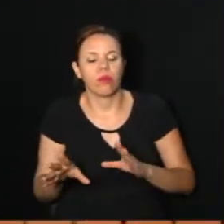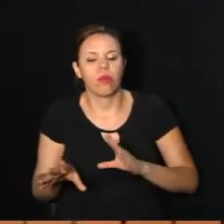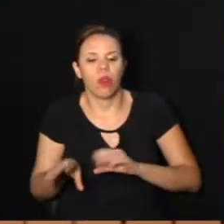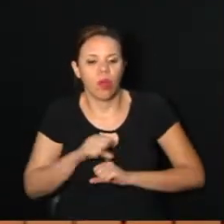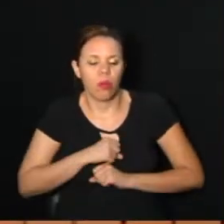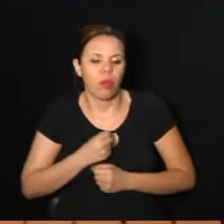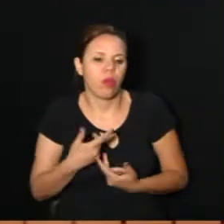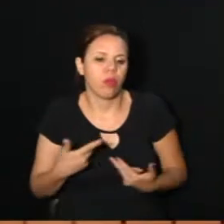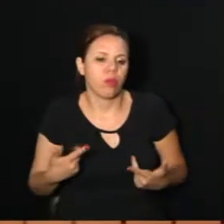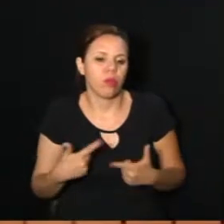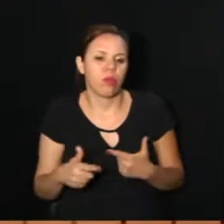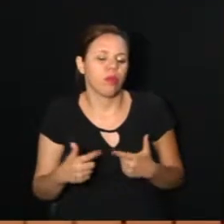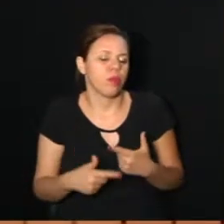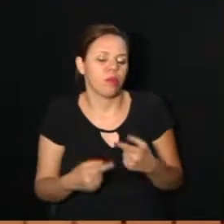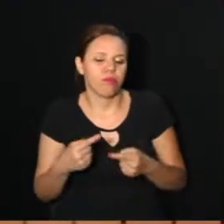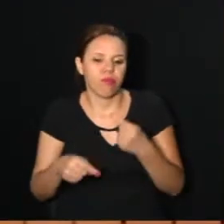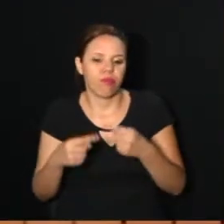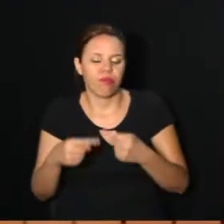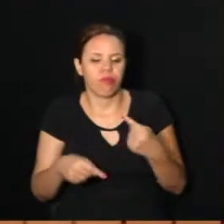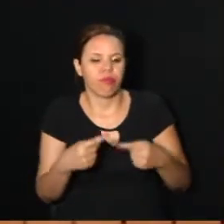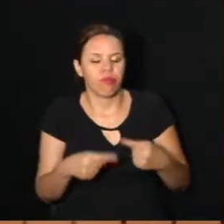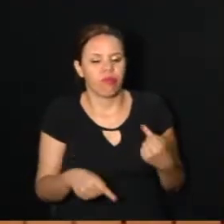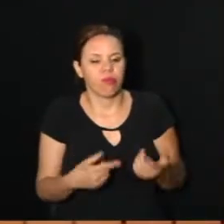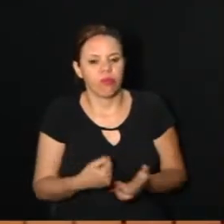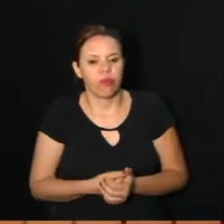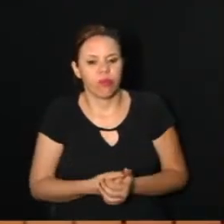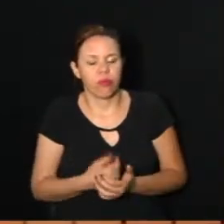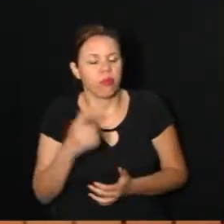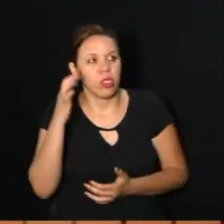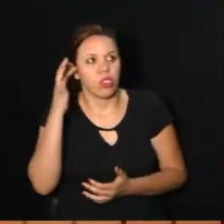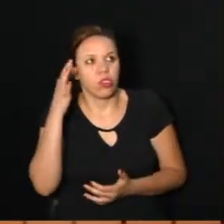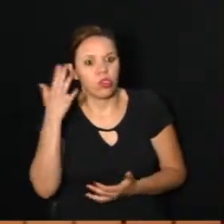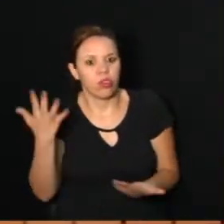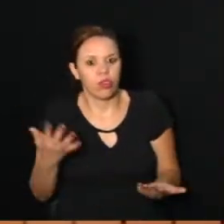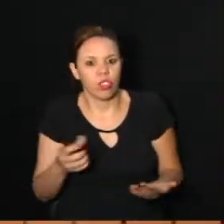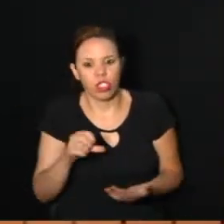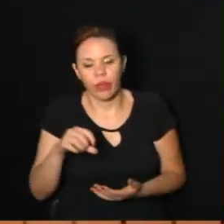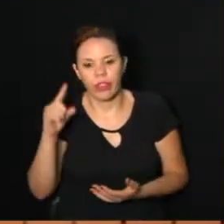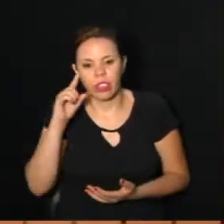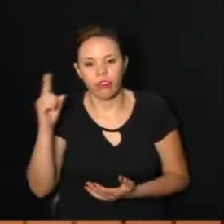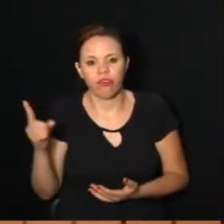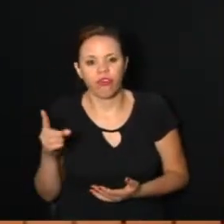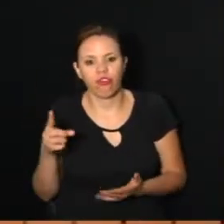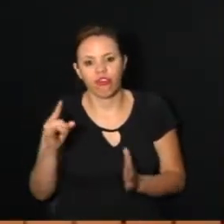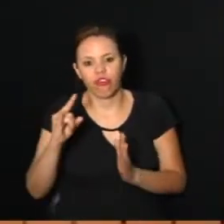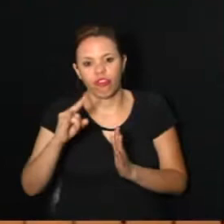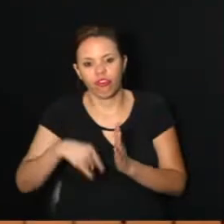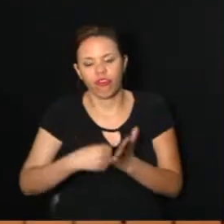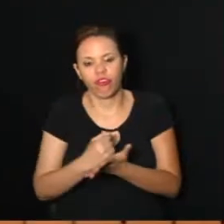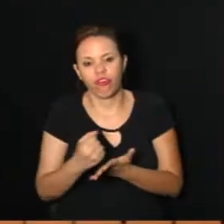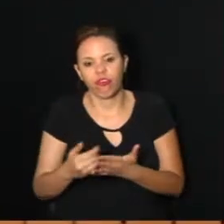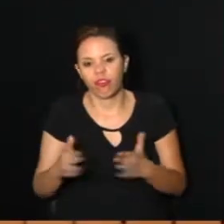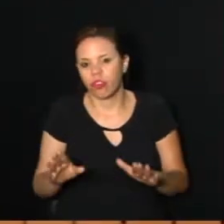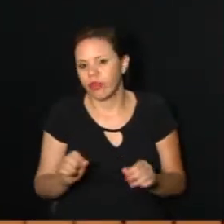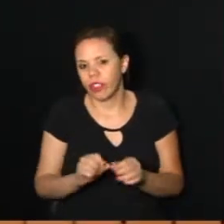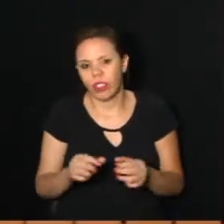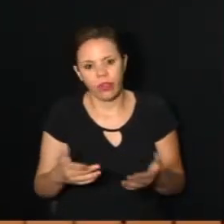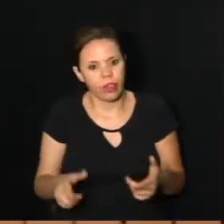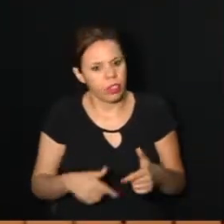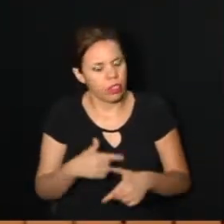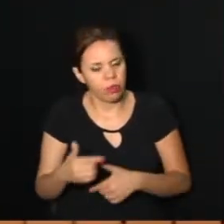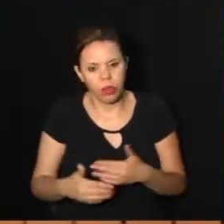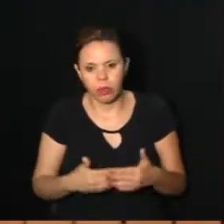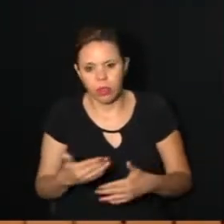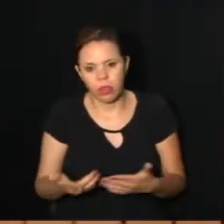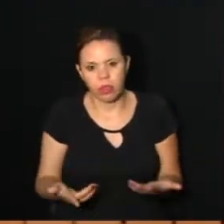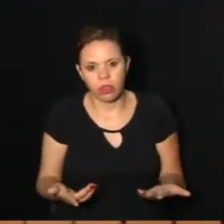que não tem cabimento algum, né? Imagine 90 dias de uma certidão, senão você não faz o